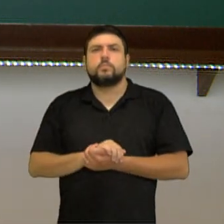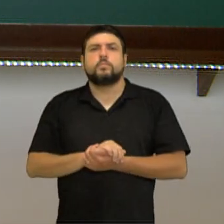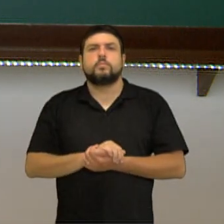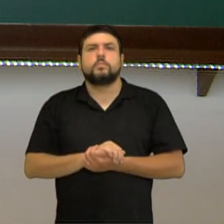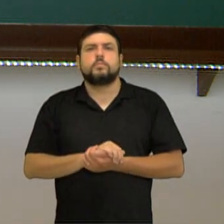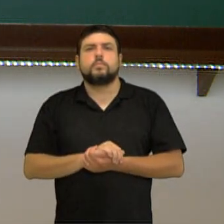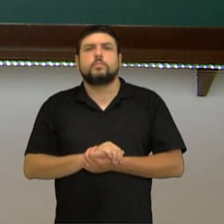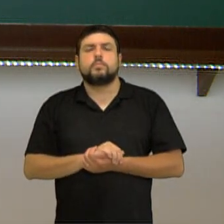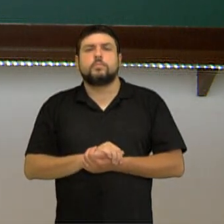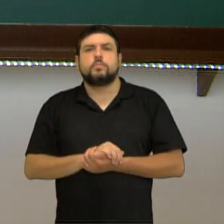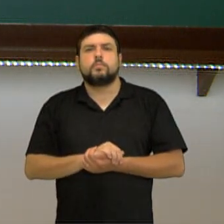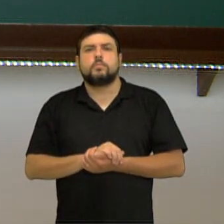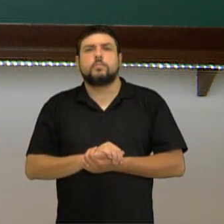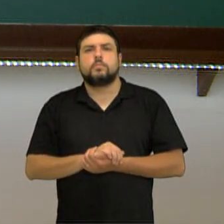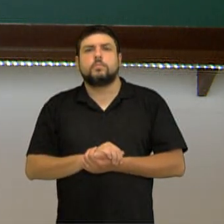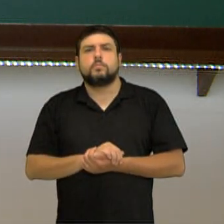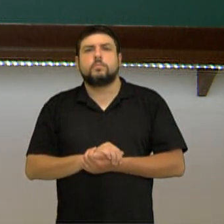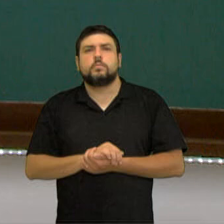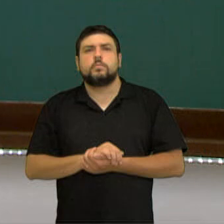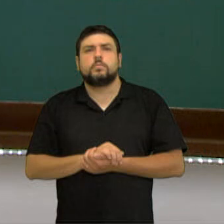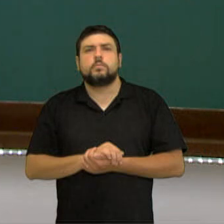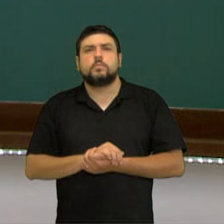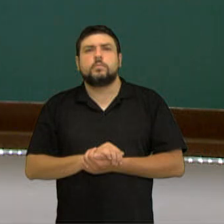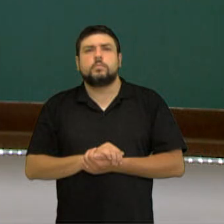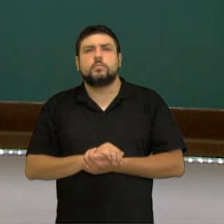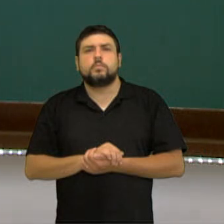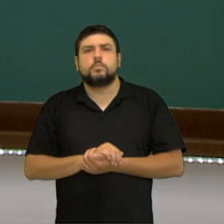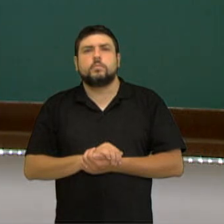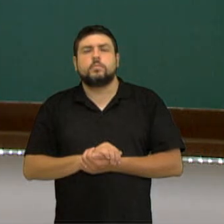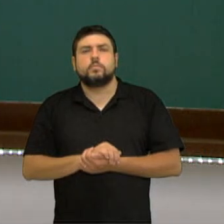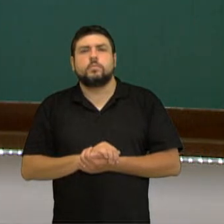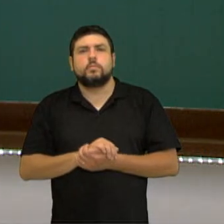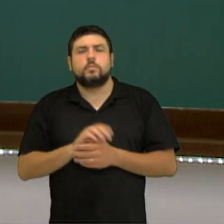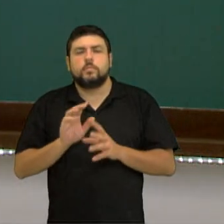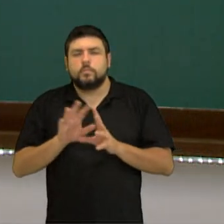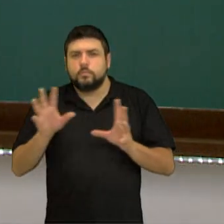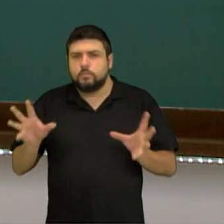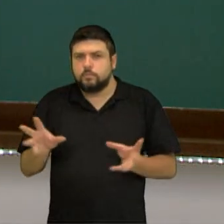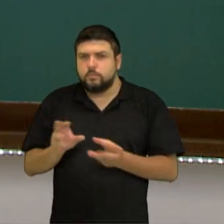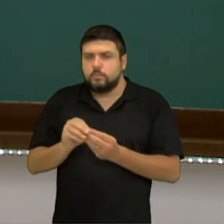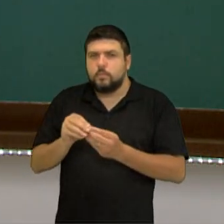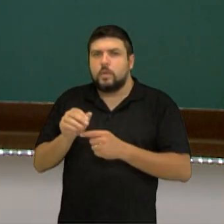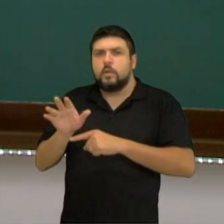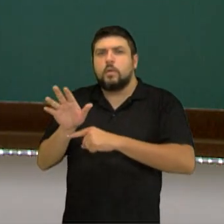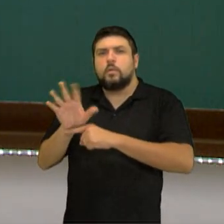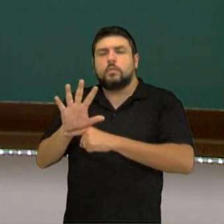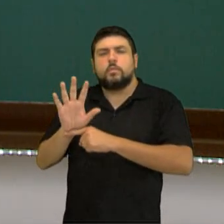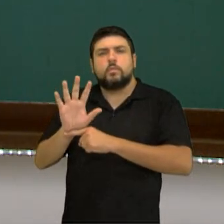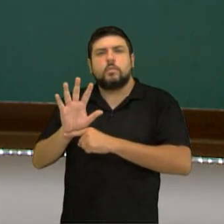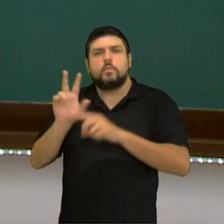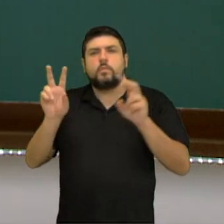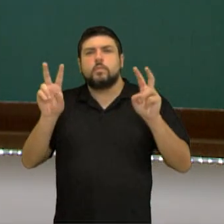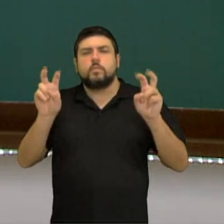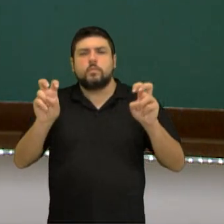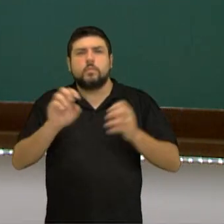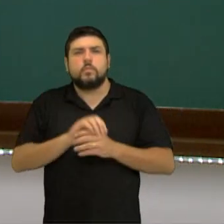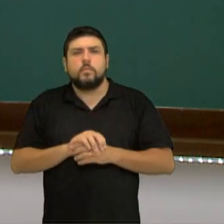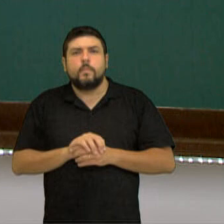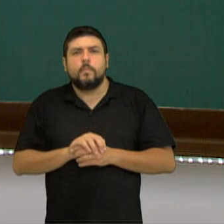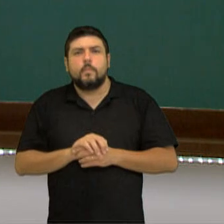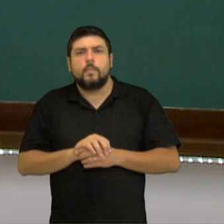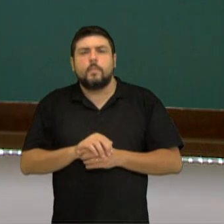Tranquilo? Então, vamos lá. Nesse vídeo, nós aprendemos que a quantidade de movimento é uma